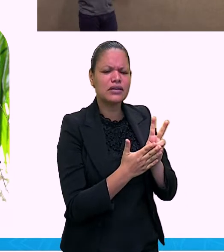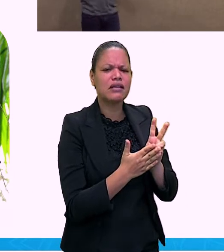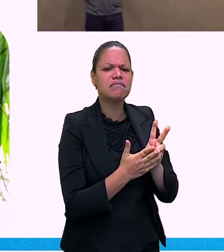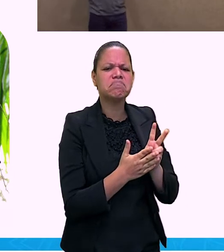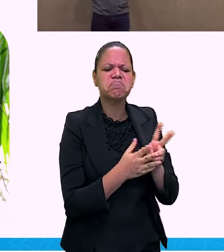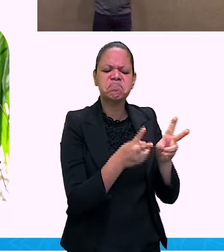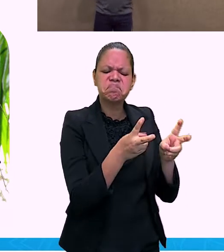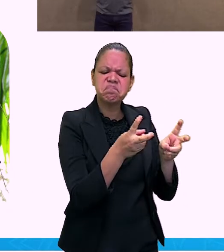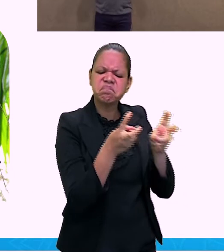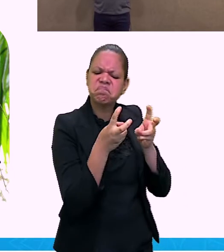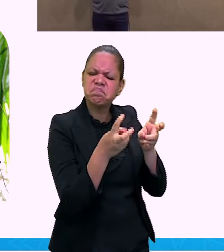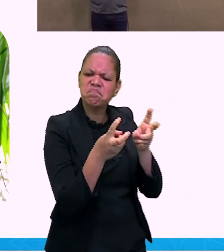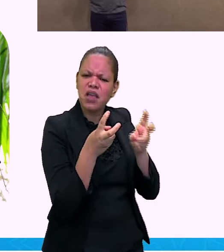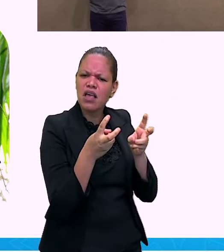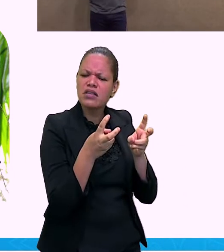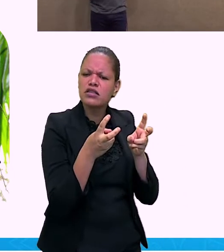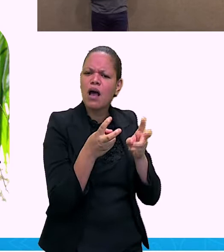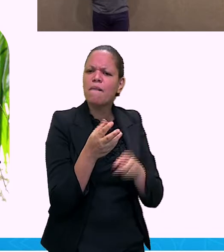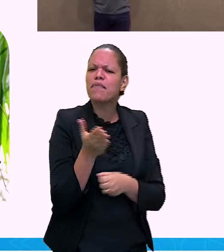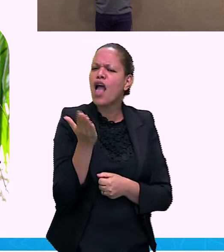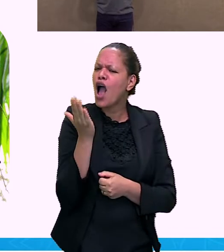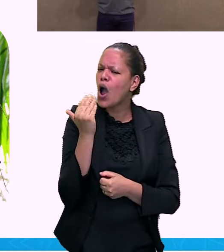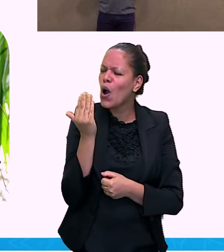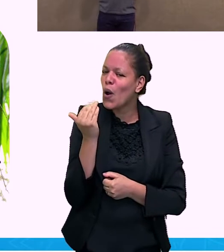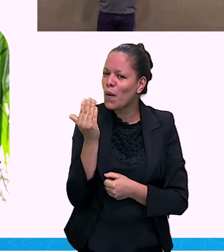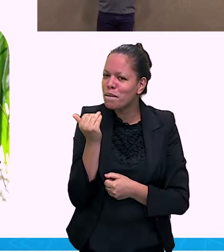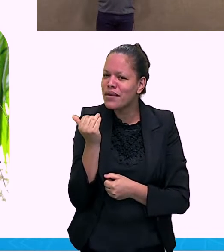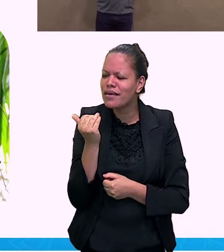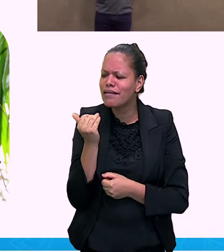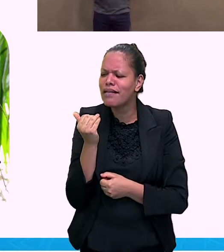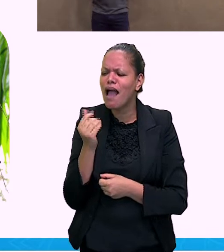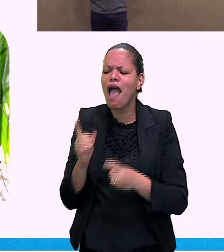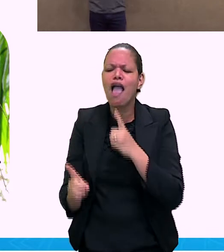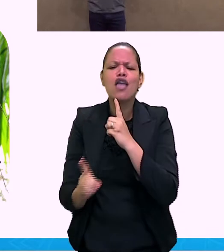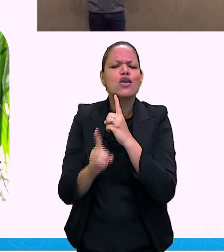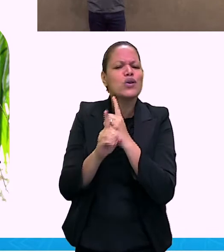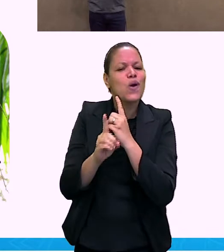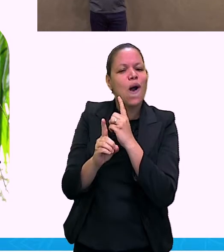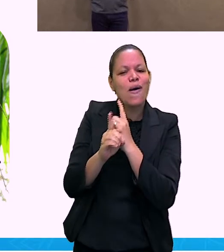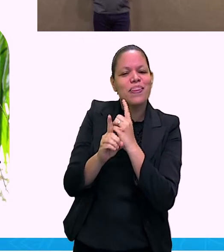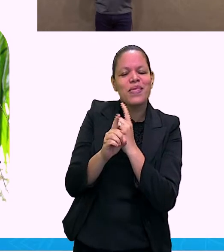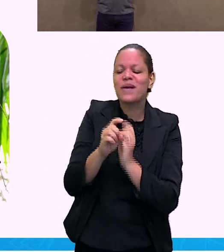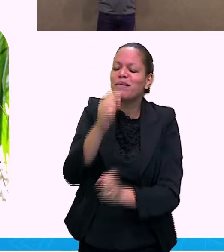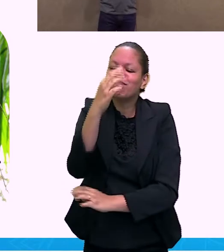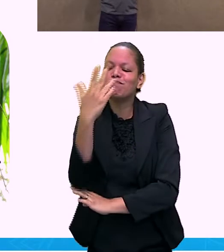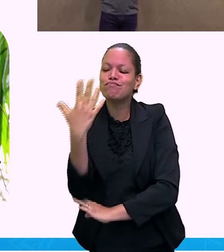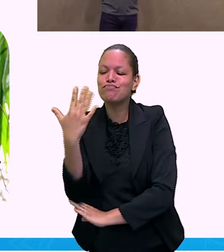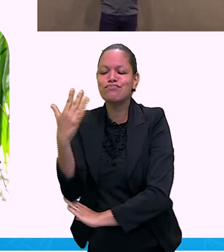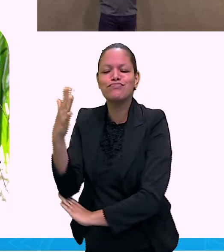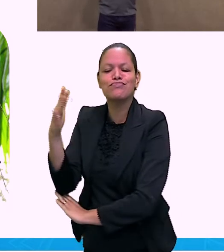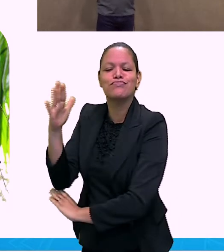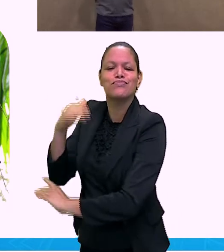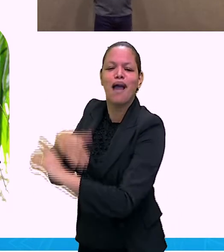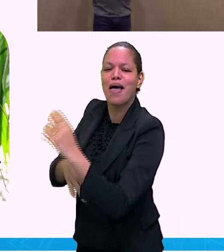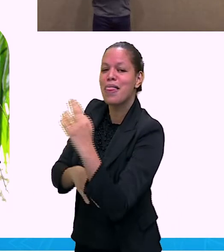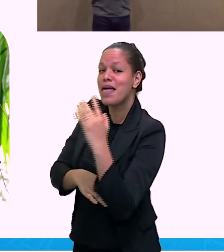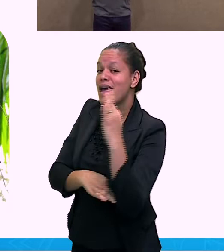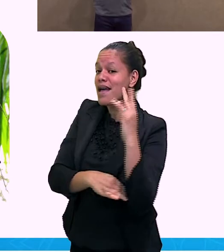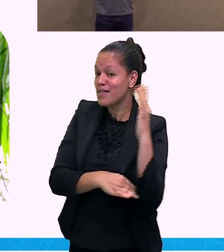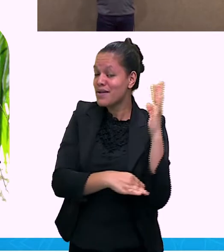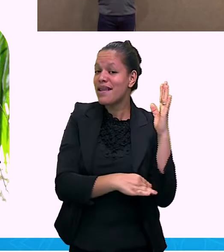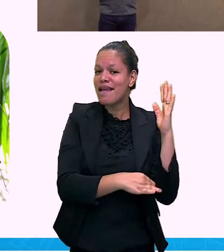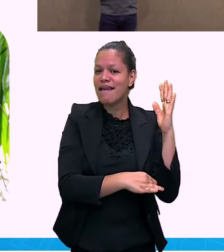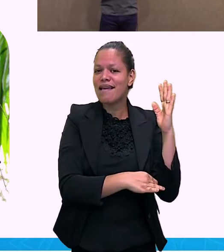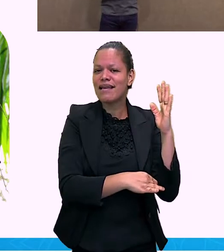nós vamos ver pratos que é feitos pela natureza, né? Tanto suco como sorvete, pratos quentes,